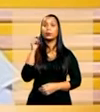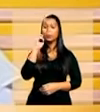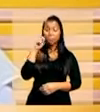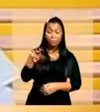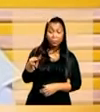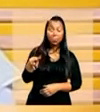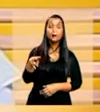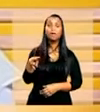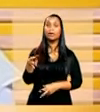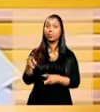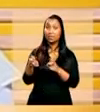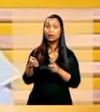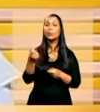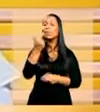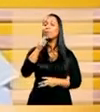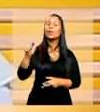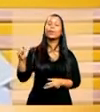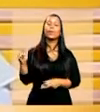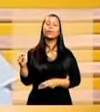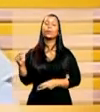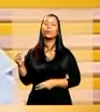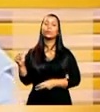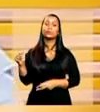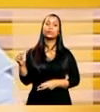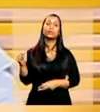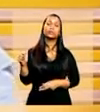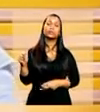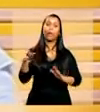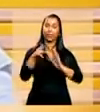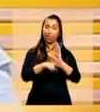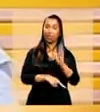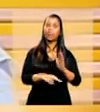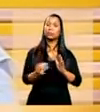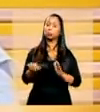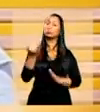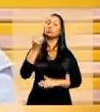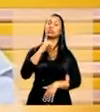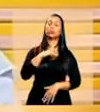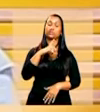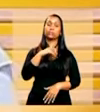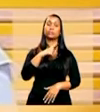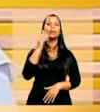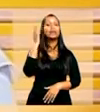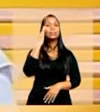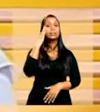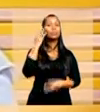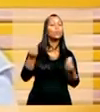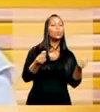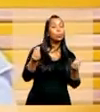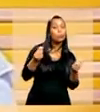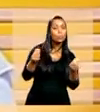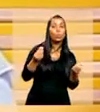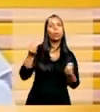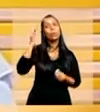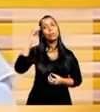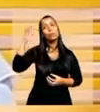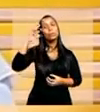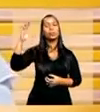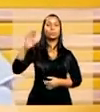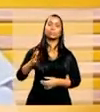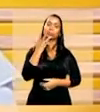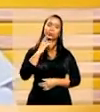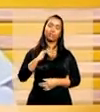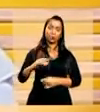ouvir. E uma das outras regras que eu acho fundamentais é saber como funciona a